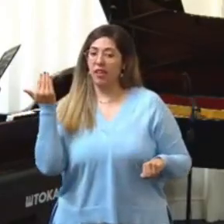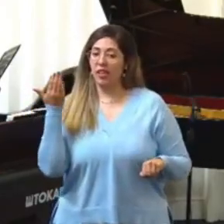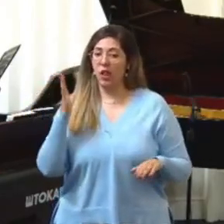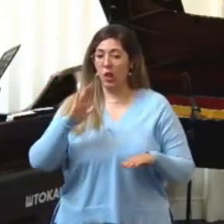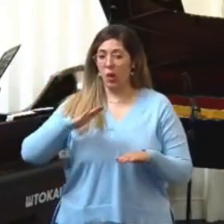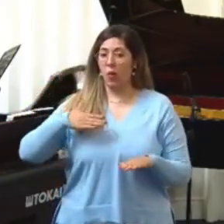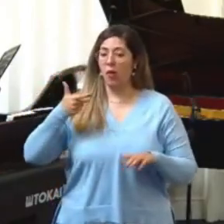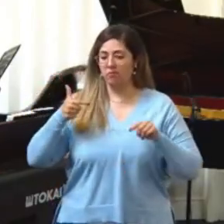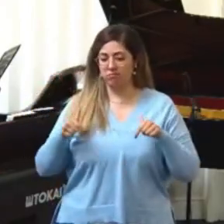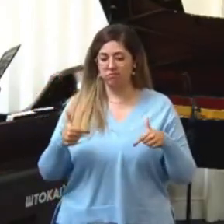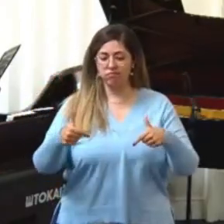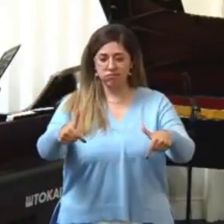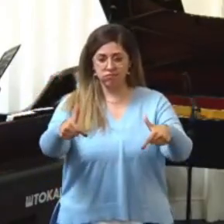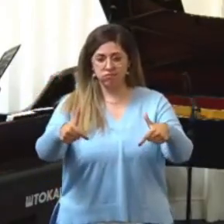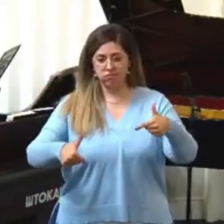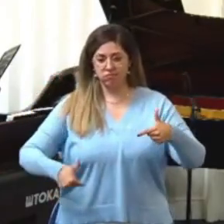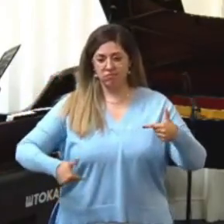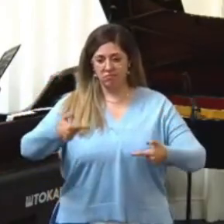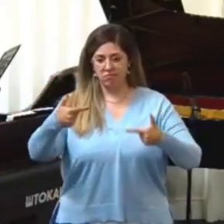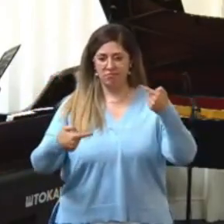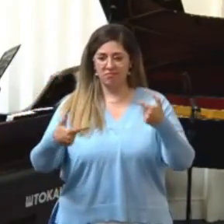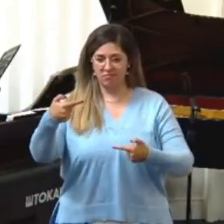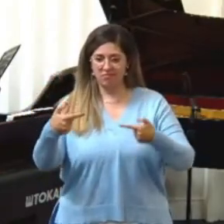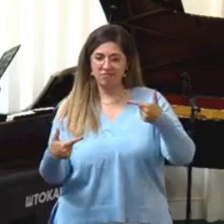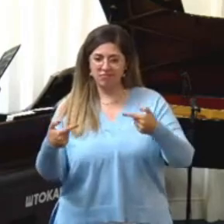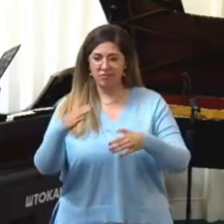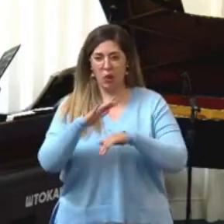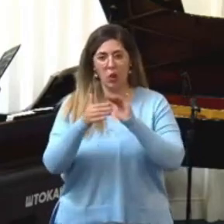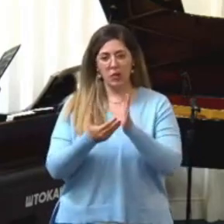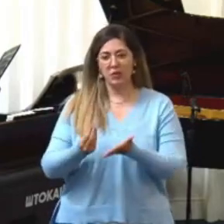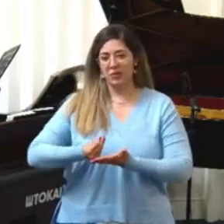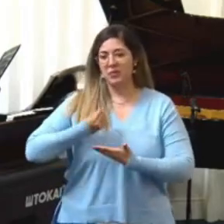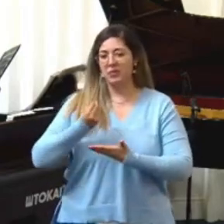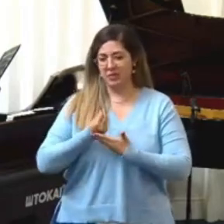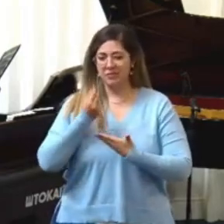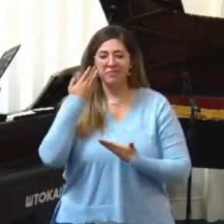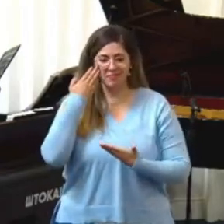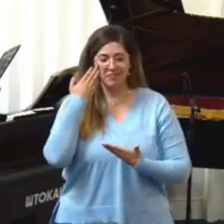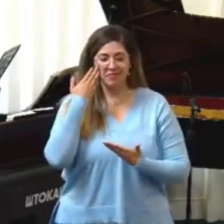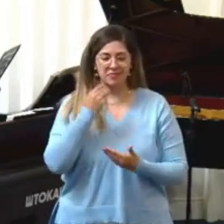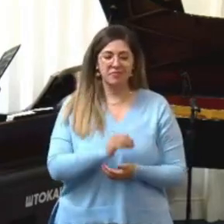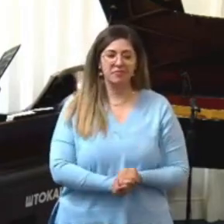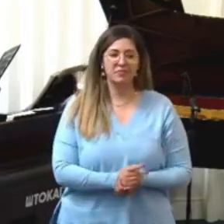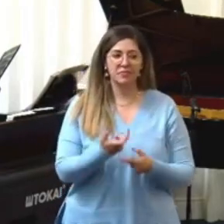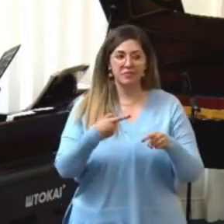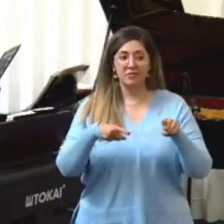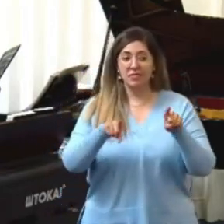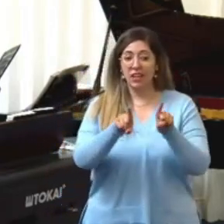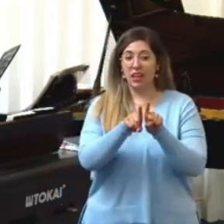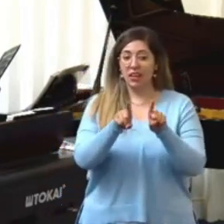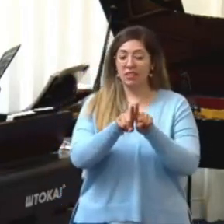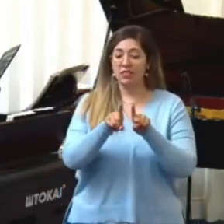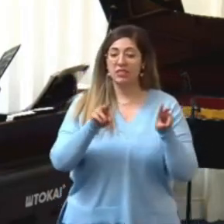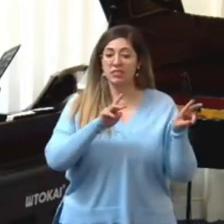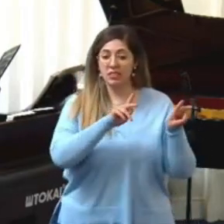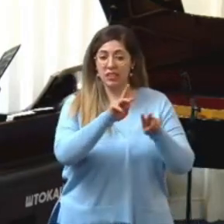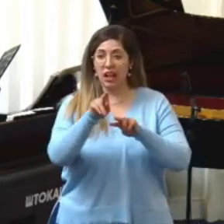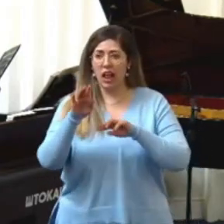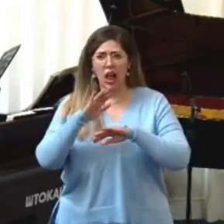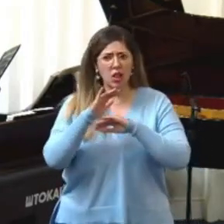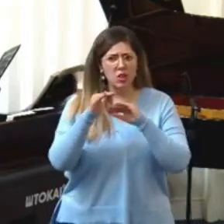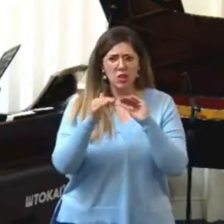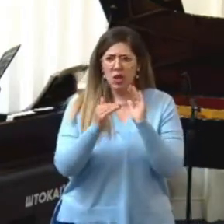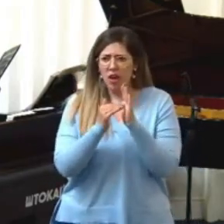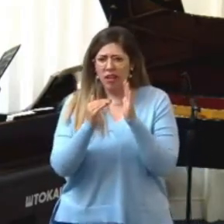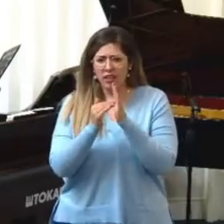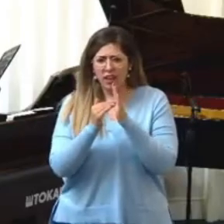que os que ele havia matado durante toda a sua vida. Então os seus irmãos e toda a casa